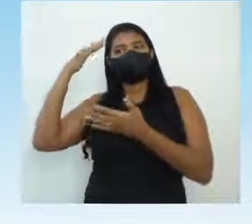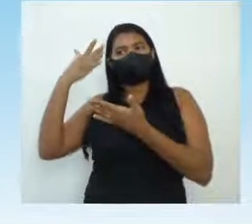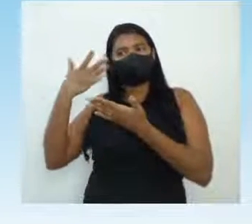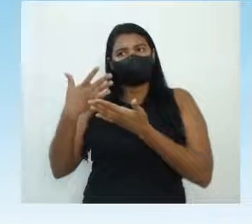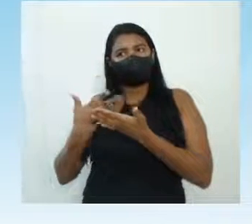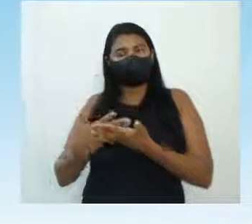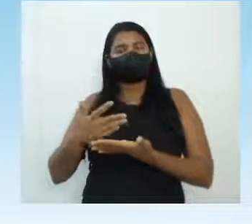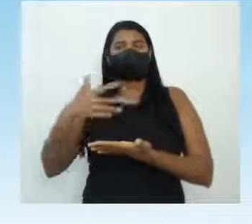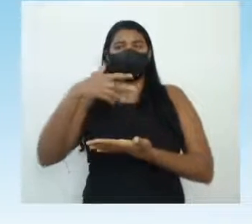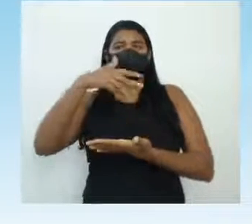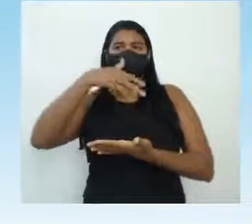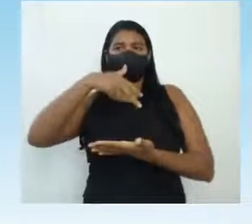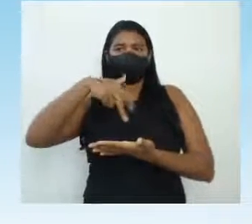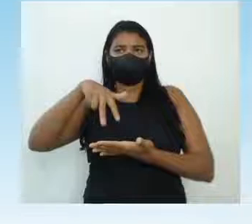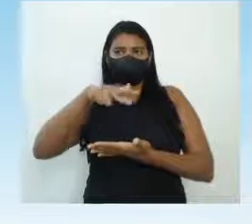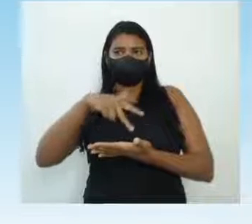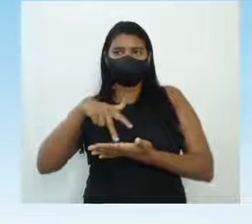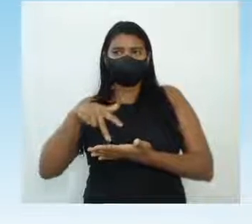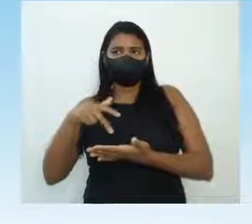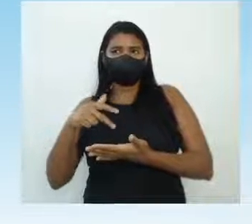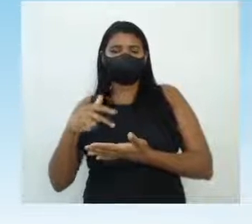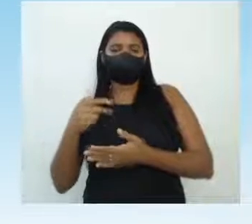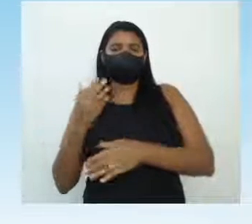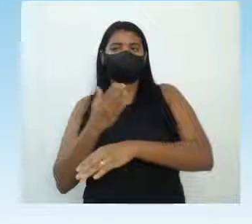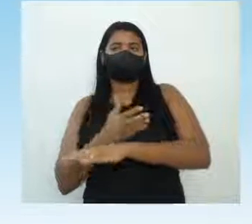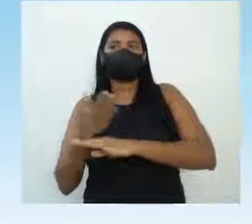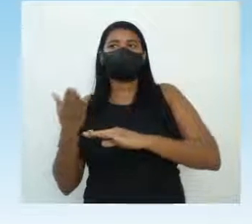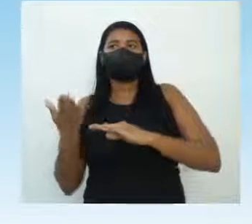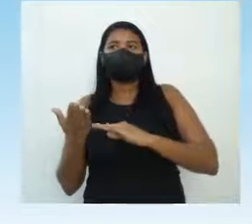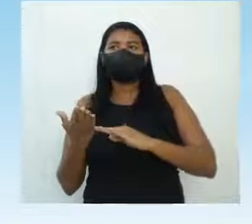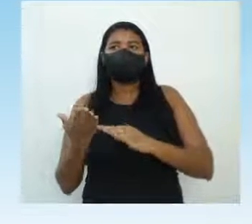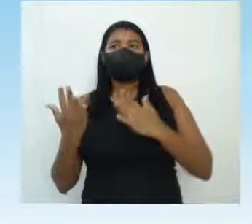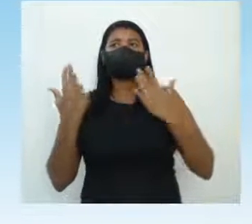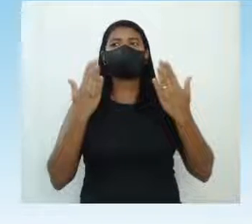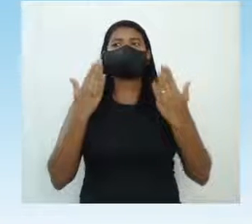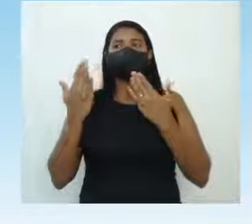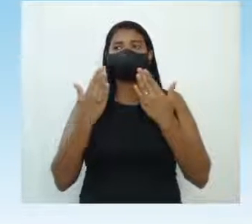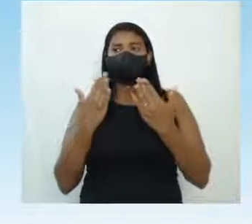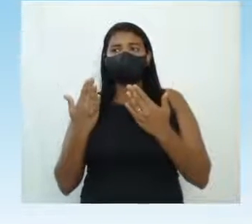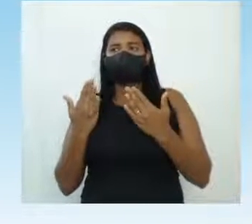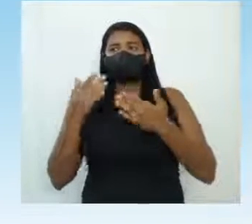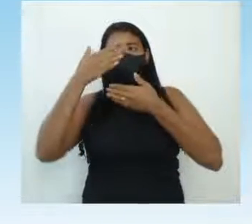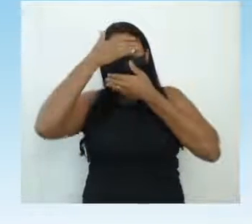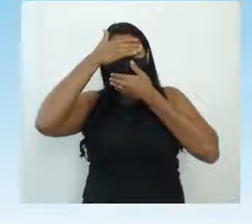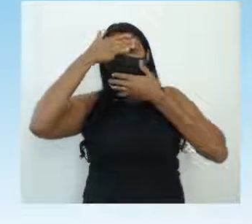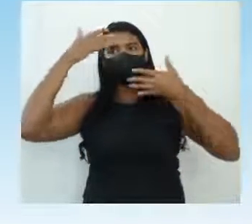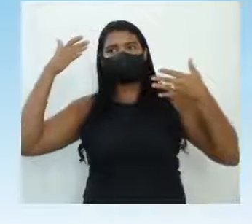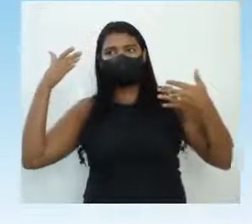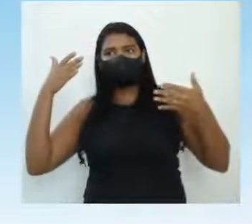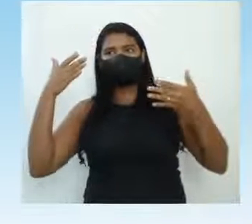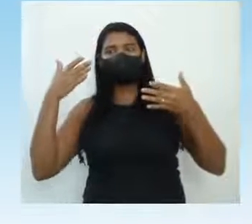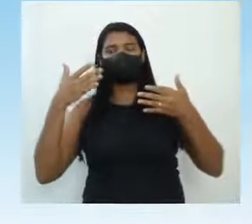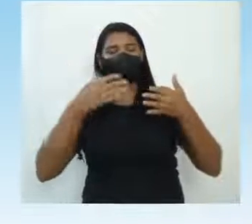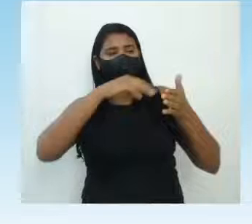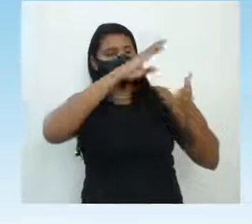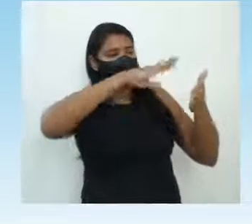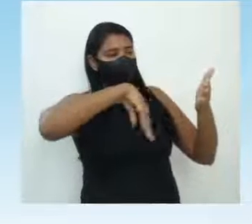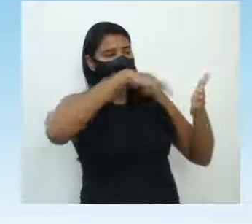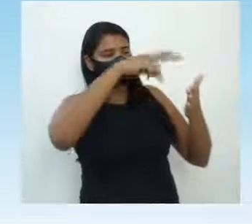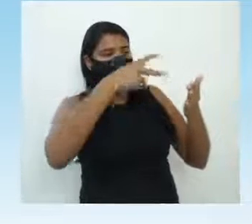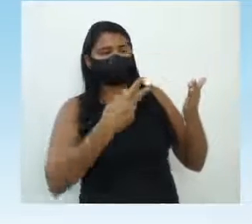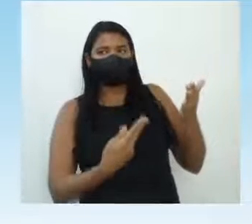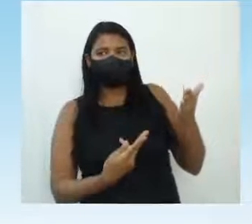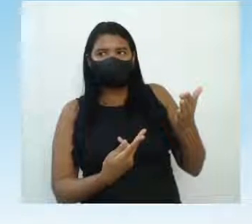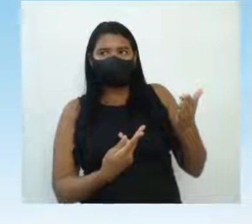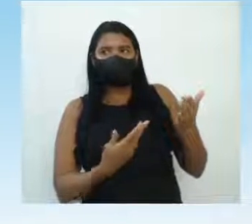da dança moderna foi comparado ao que Pablo Picasso fez nas artes plásticas, que